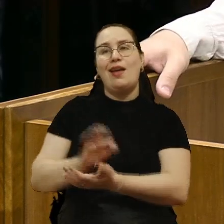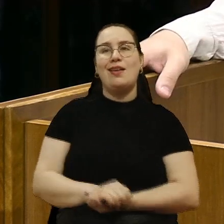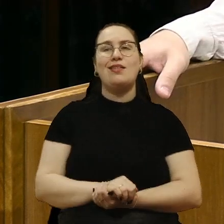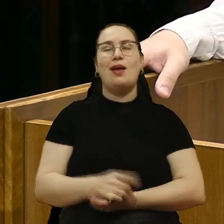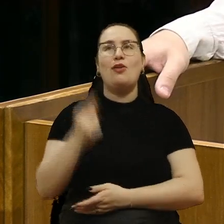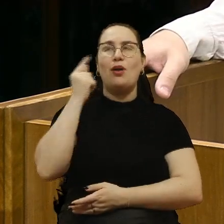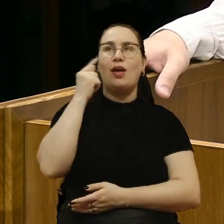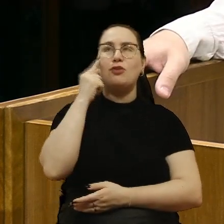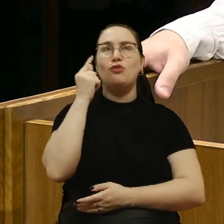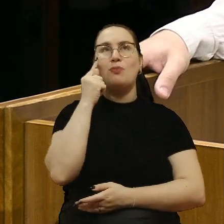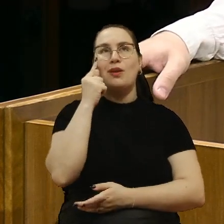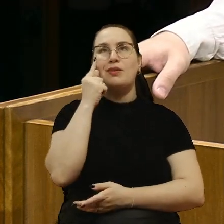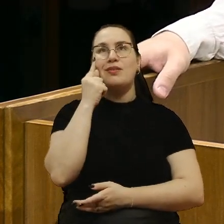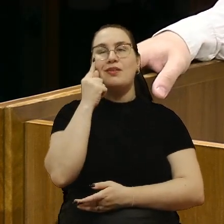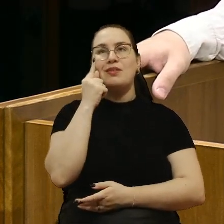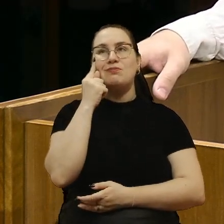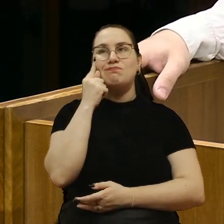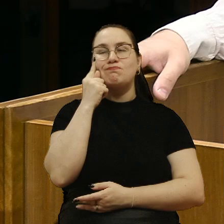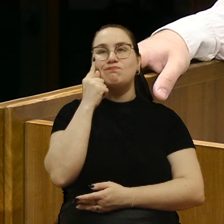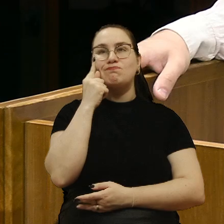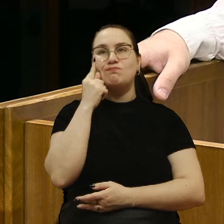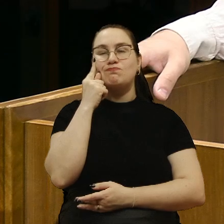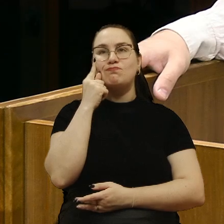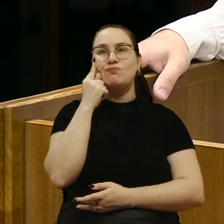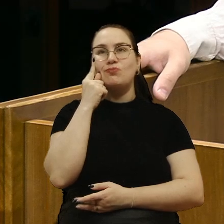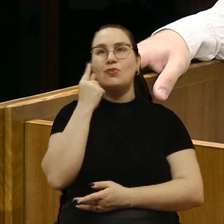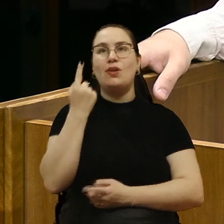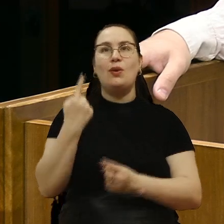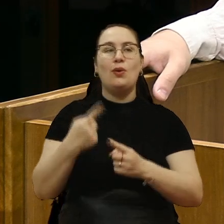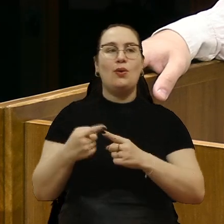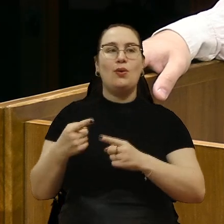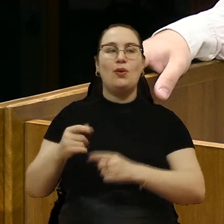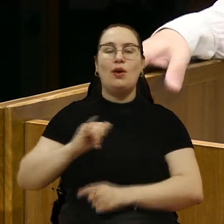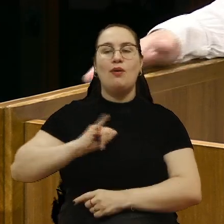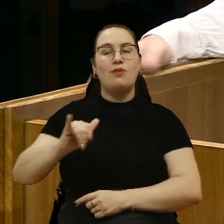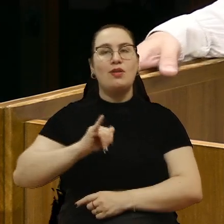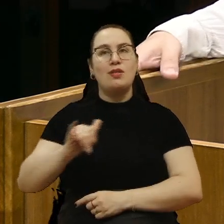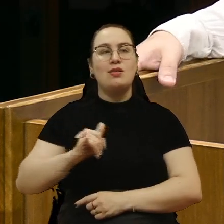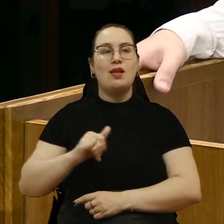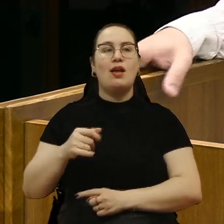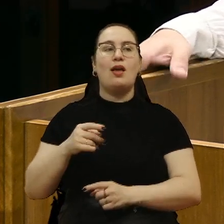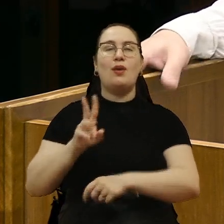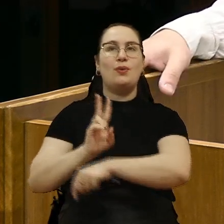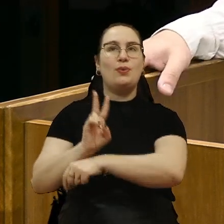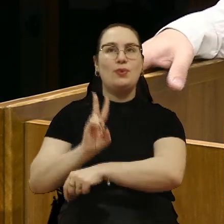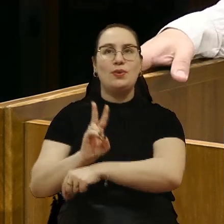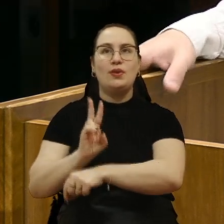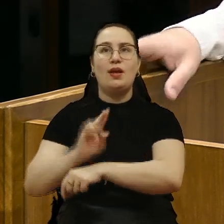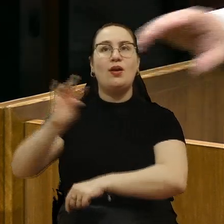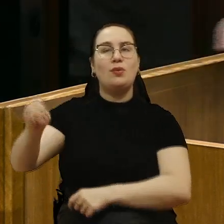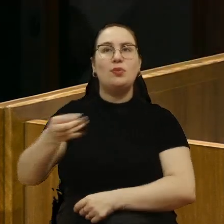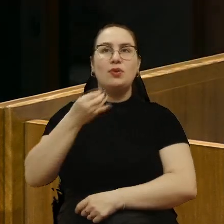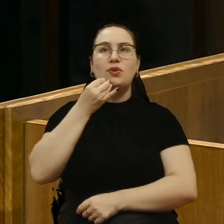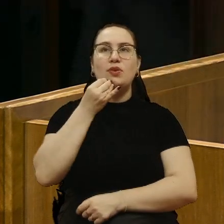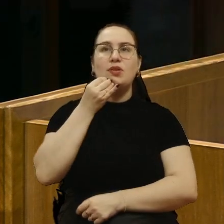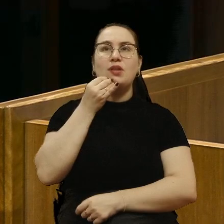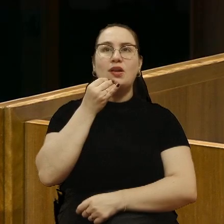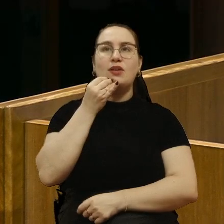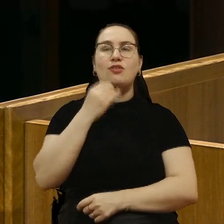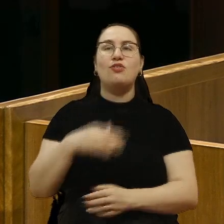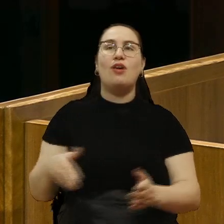advertir as pessoas acerca das indicações. Eu, em algumas oportunidades, até